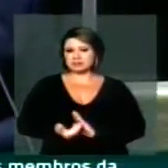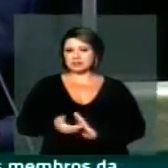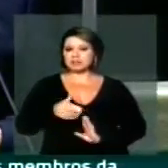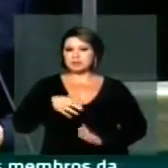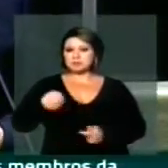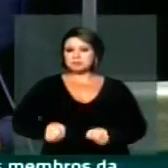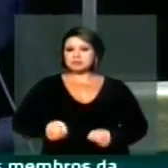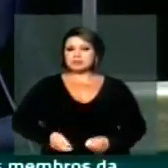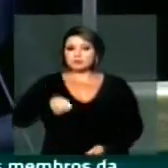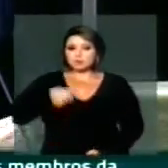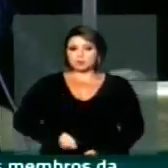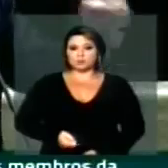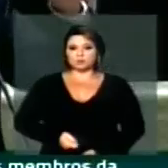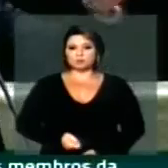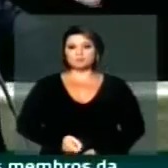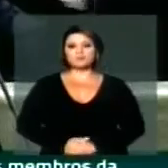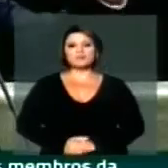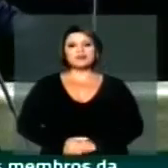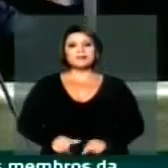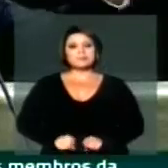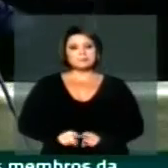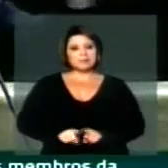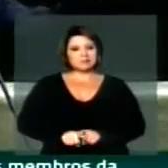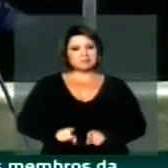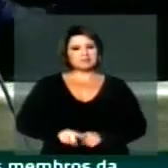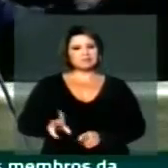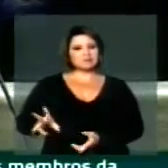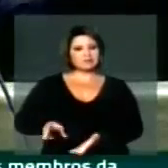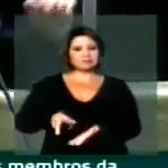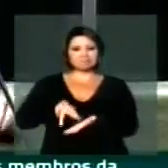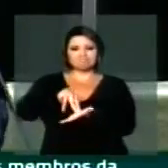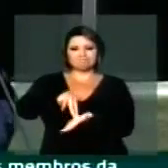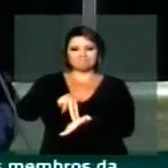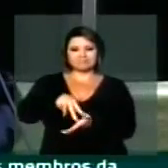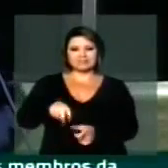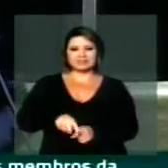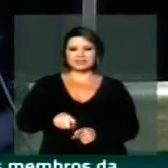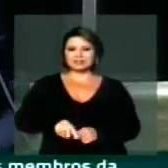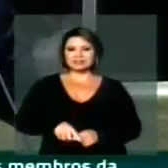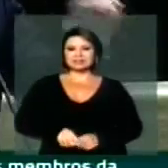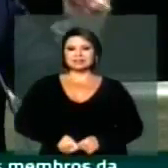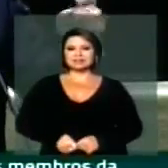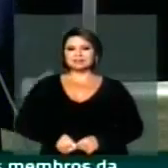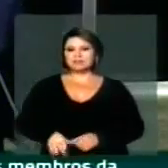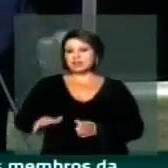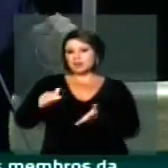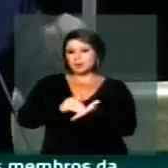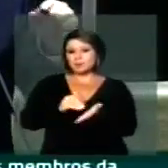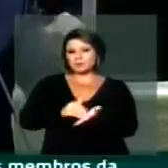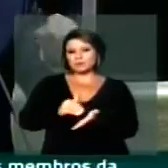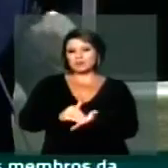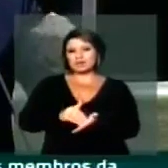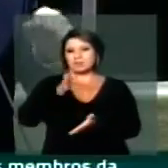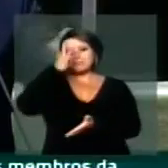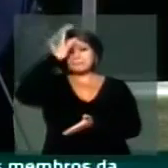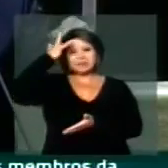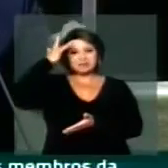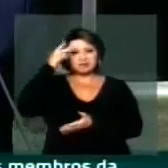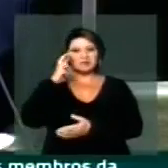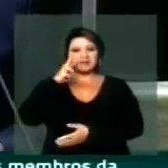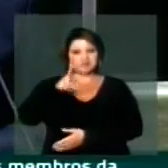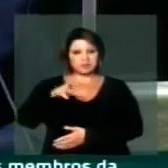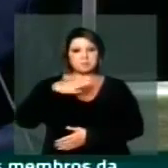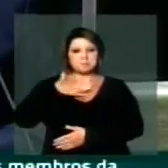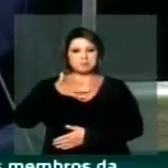fosse. Mas na hora que eu levantei da cadeira de presidente, pela última vez eu fui aplaudido de